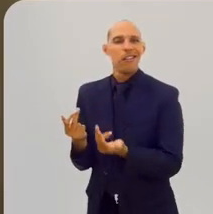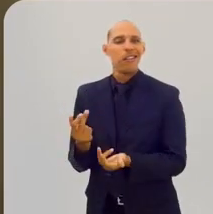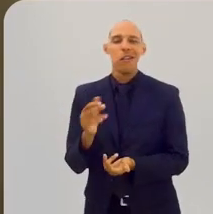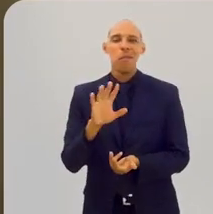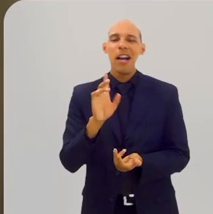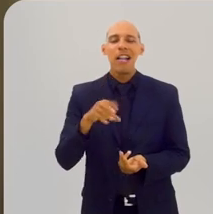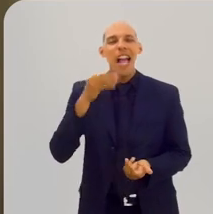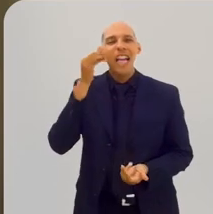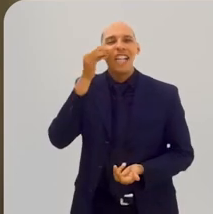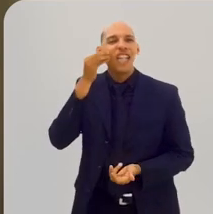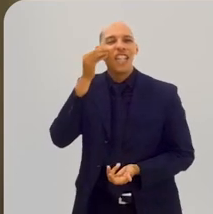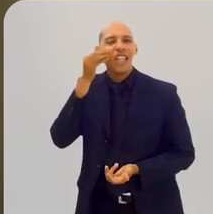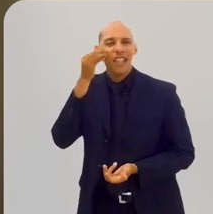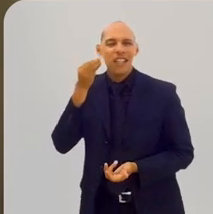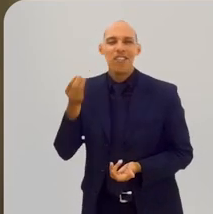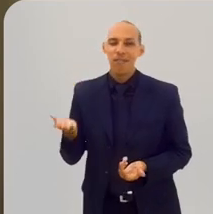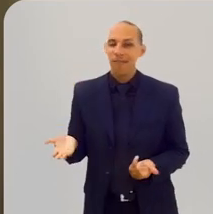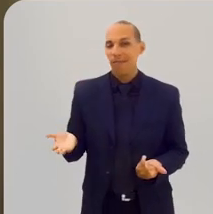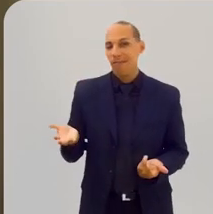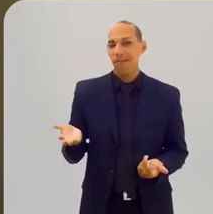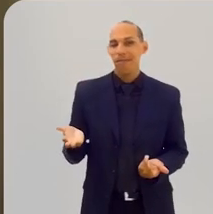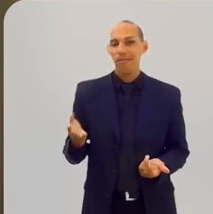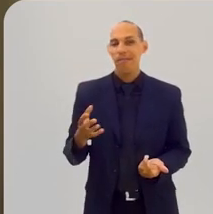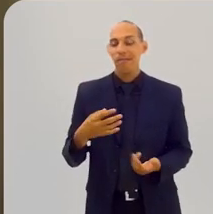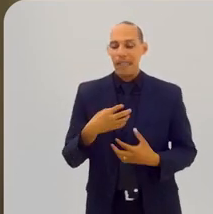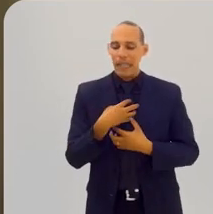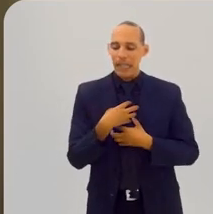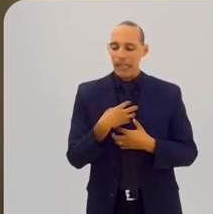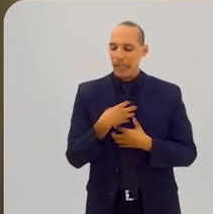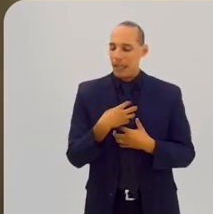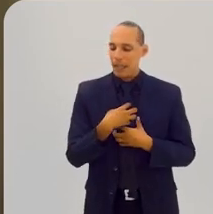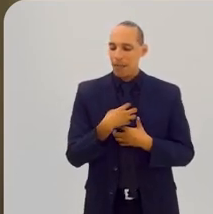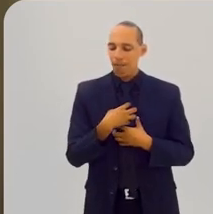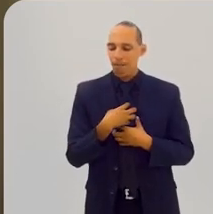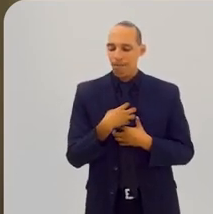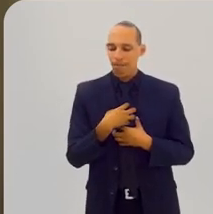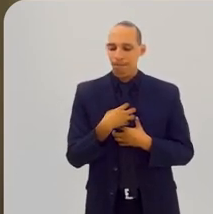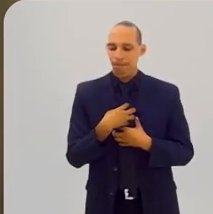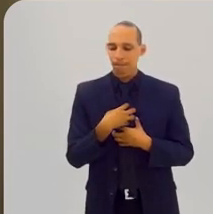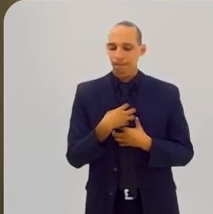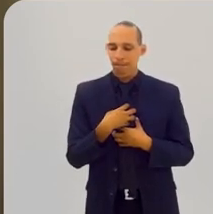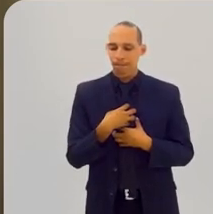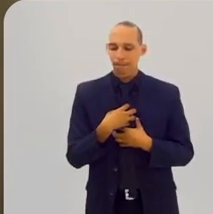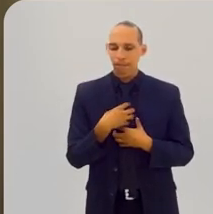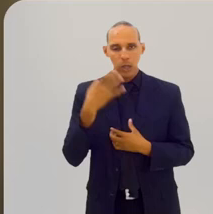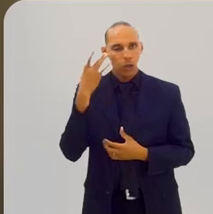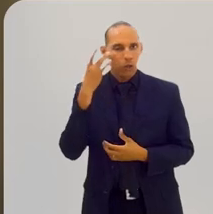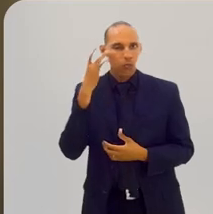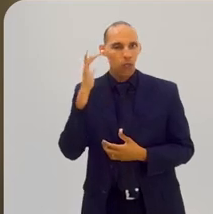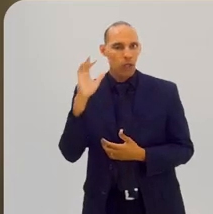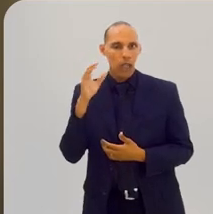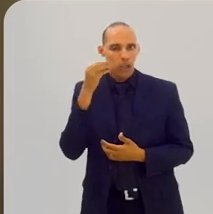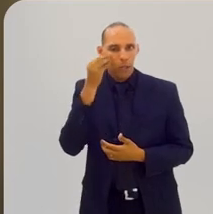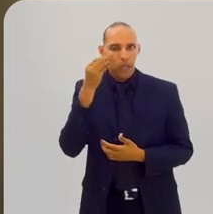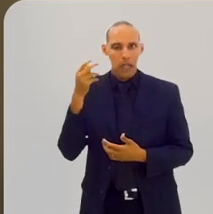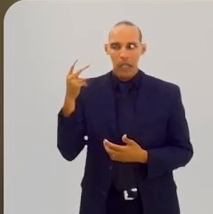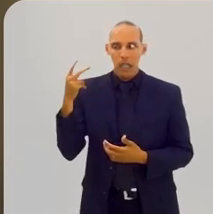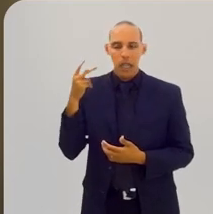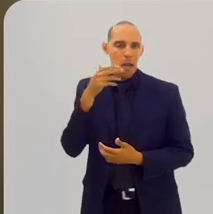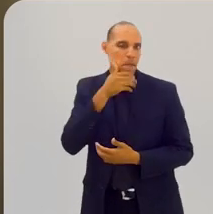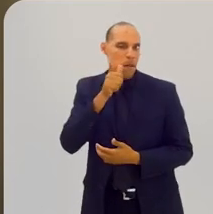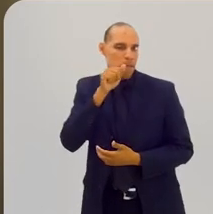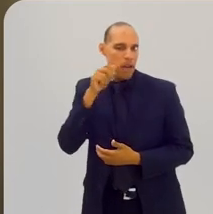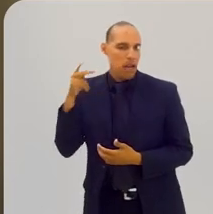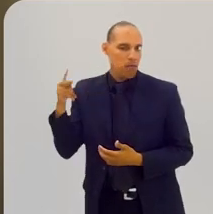vê eu acho que são experiências Talvez seja isso eu sinto eu sinto que eu não sei quais foram as experiências